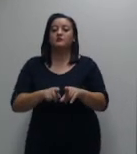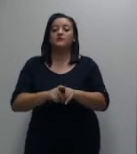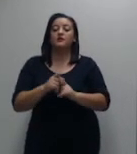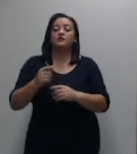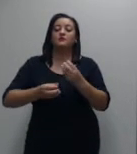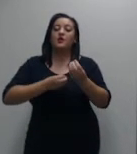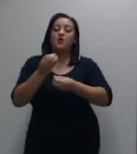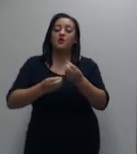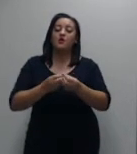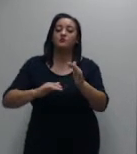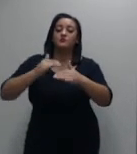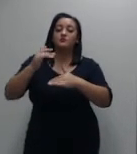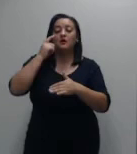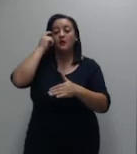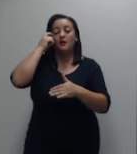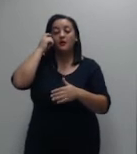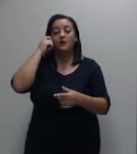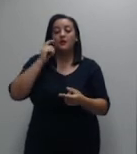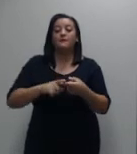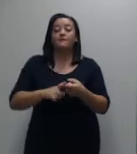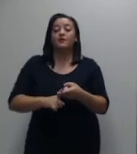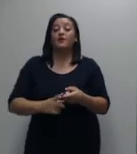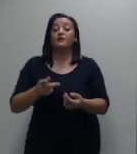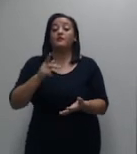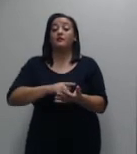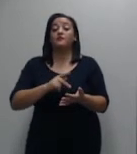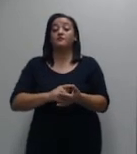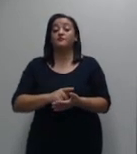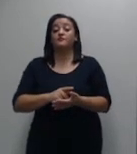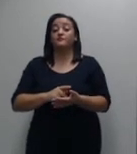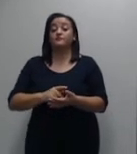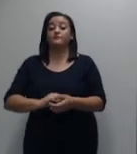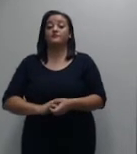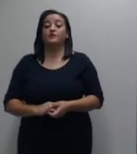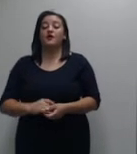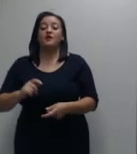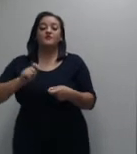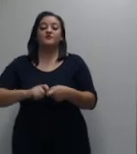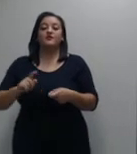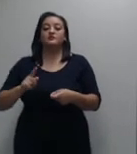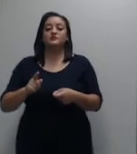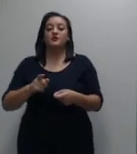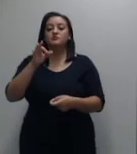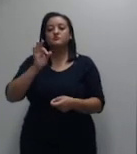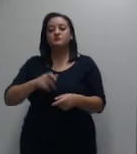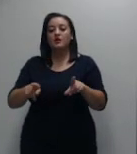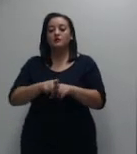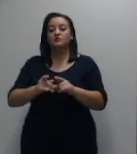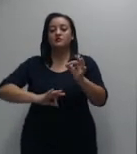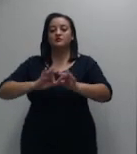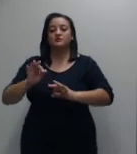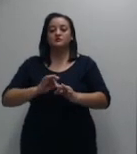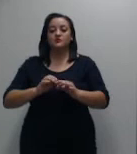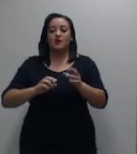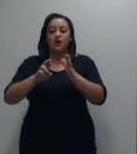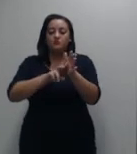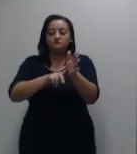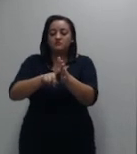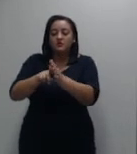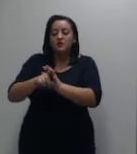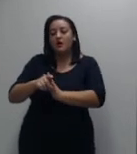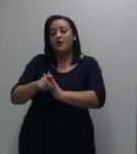como ser superada porque no fundo Tostes não realiza esse devido cotejo analítico tentando